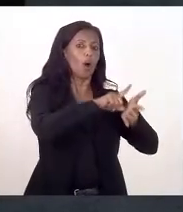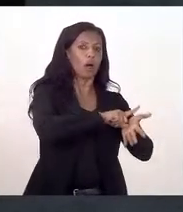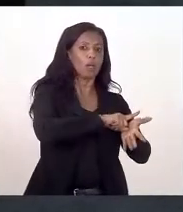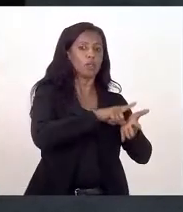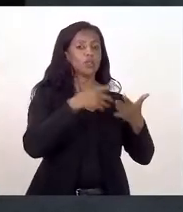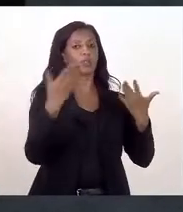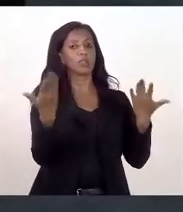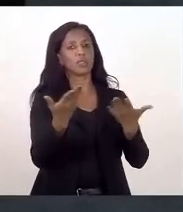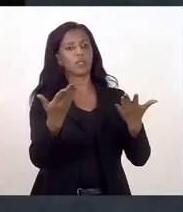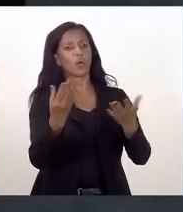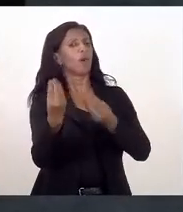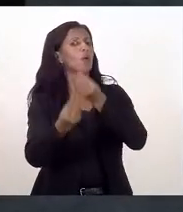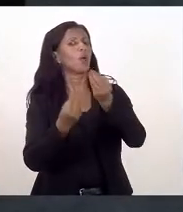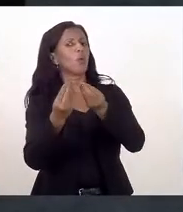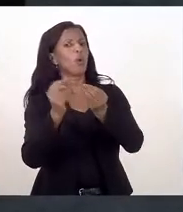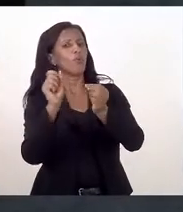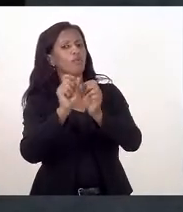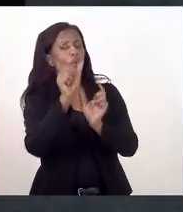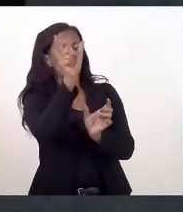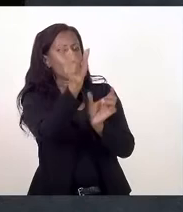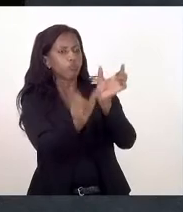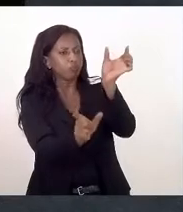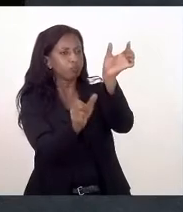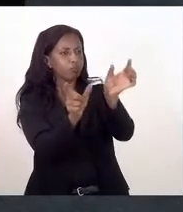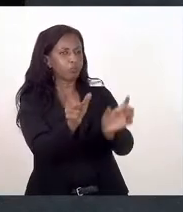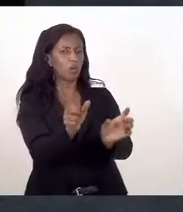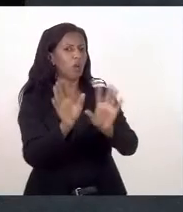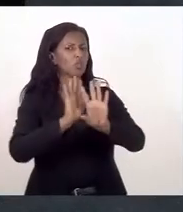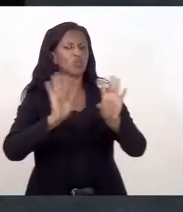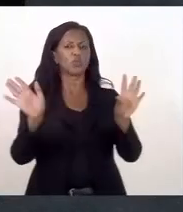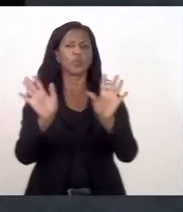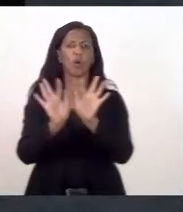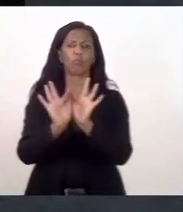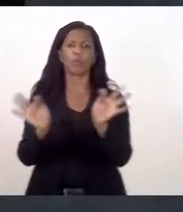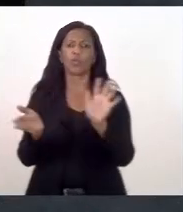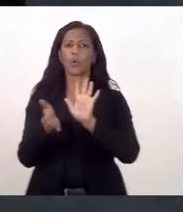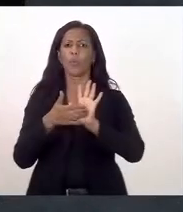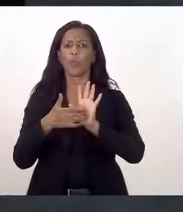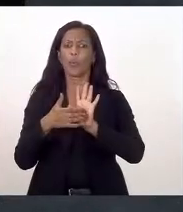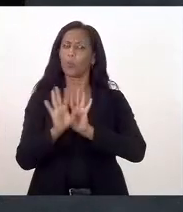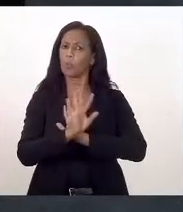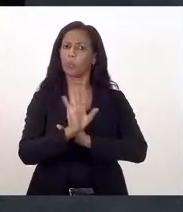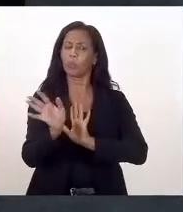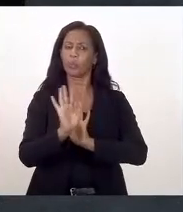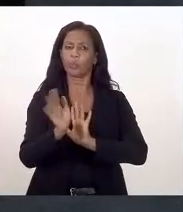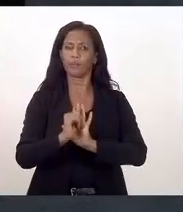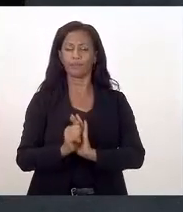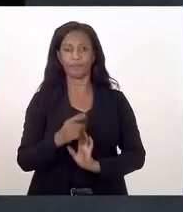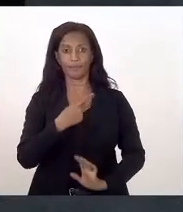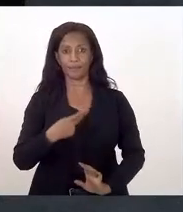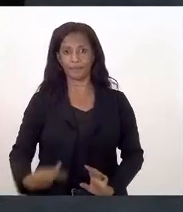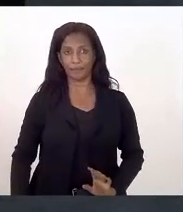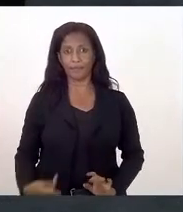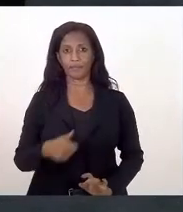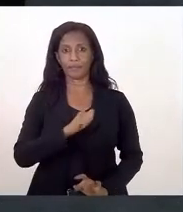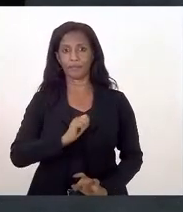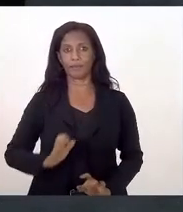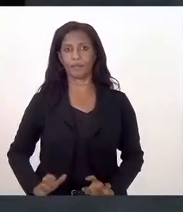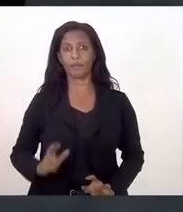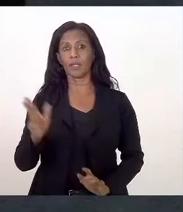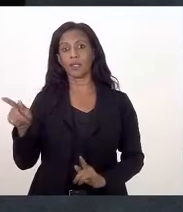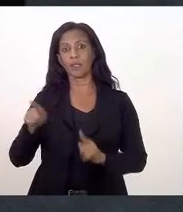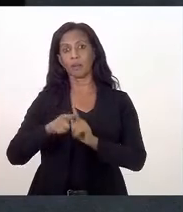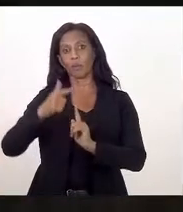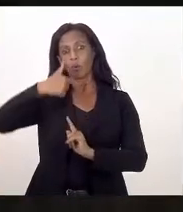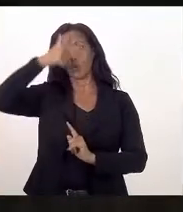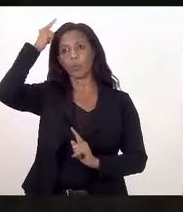matar essa charada definitivamente. Era apenas isso que eu queria propor para o presidente André e para o orador